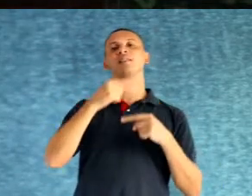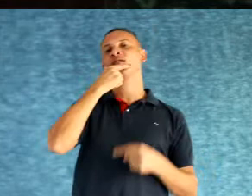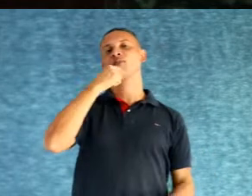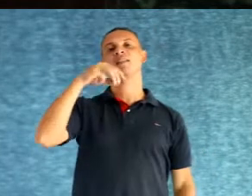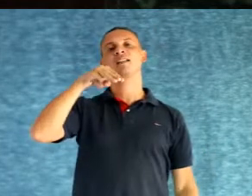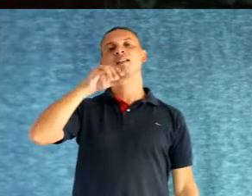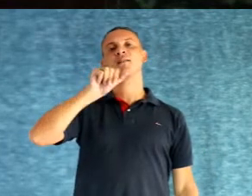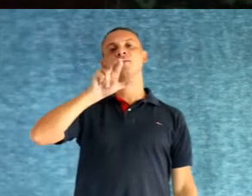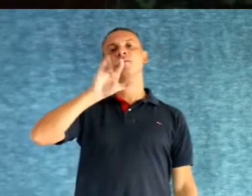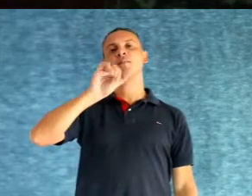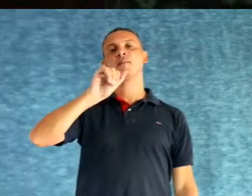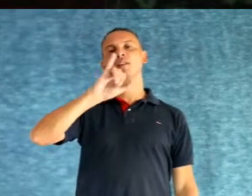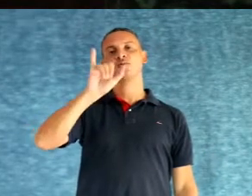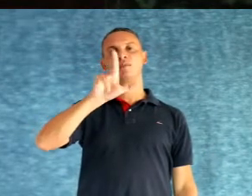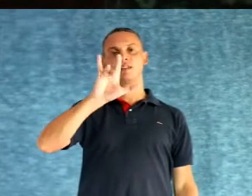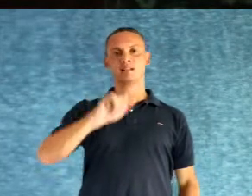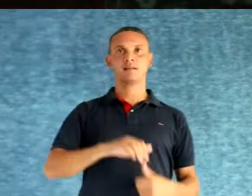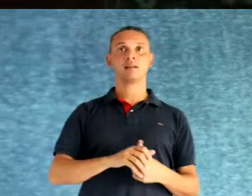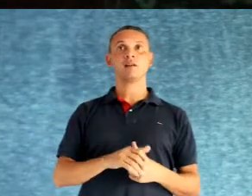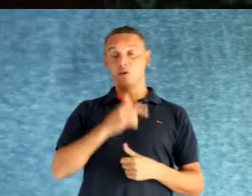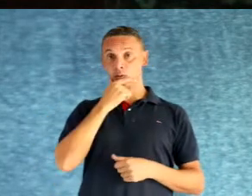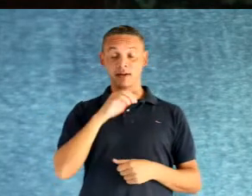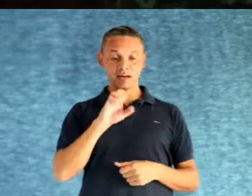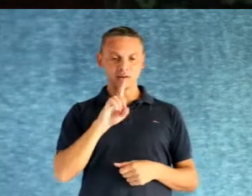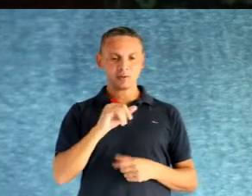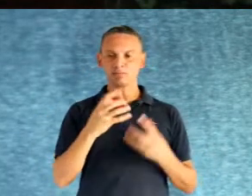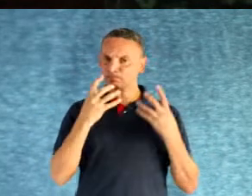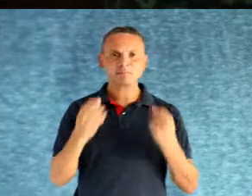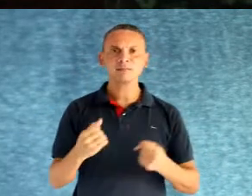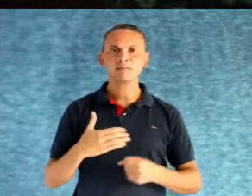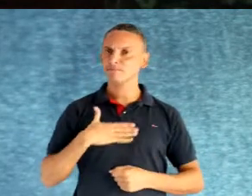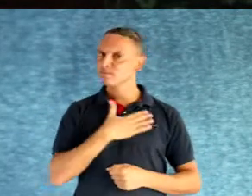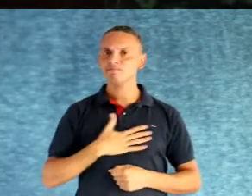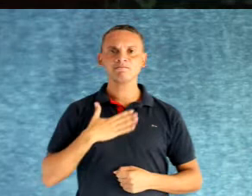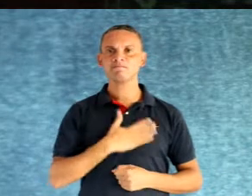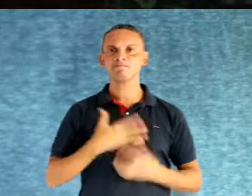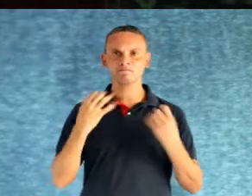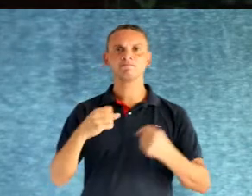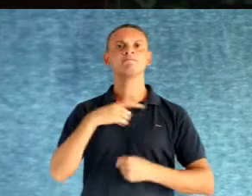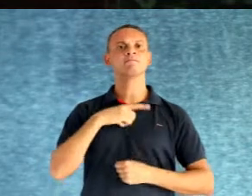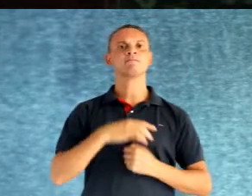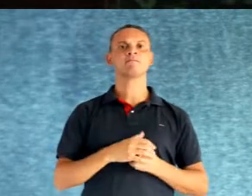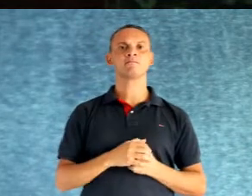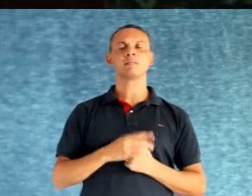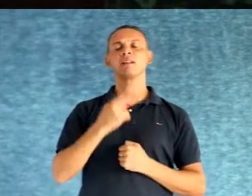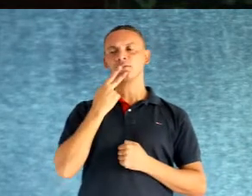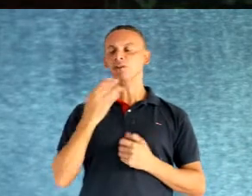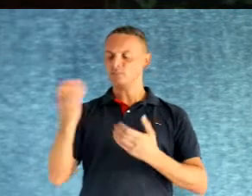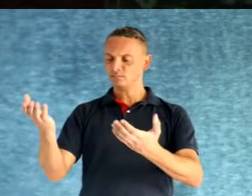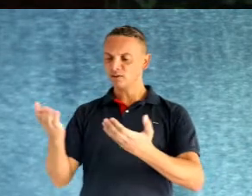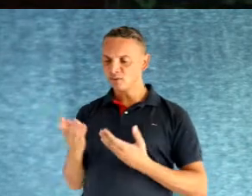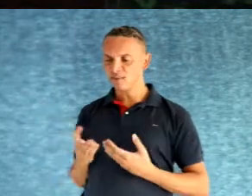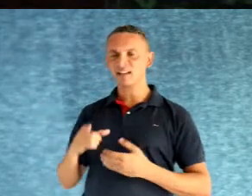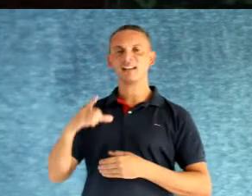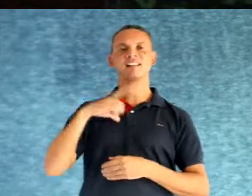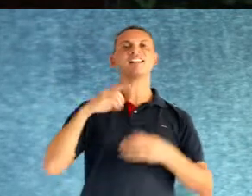E Edmilson, como é da sua natureza, generosamente respondeu que viria e cumpriu